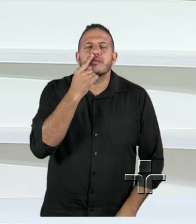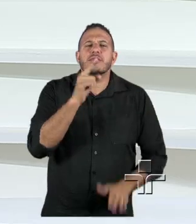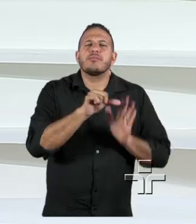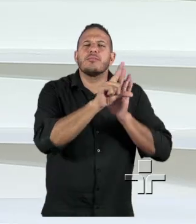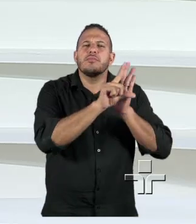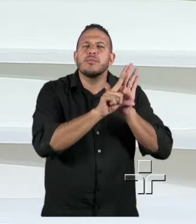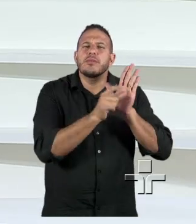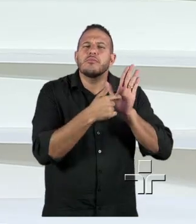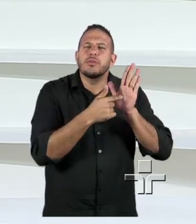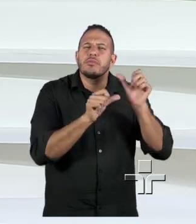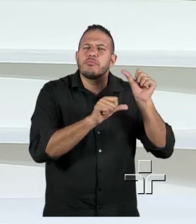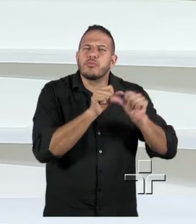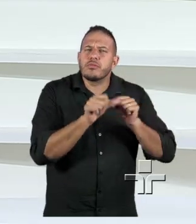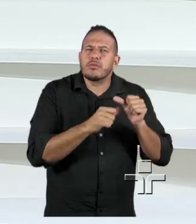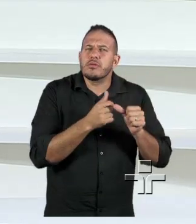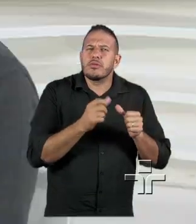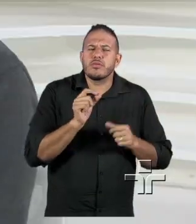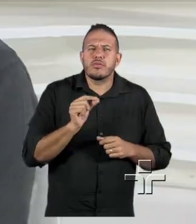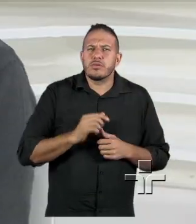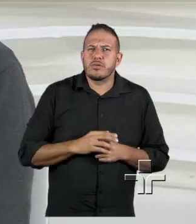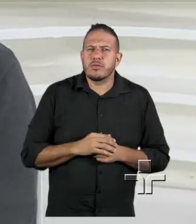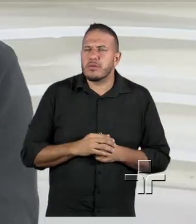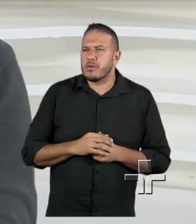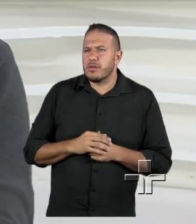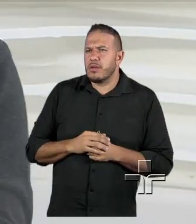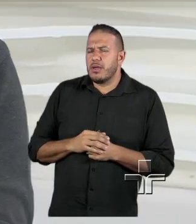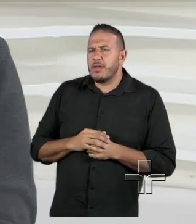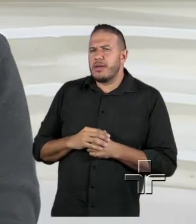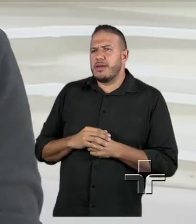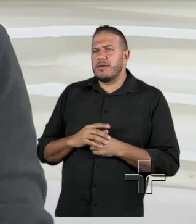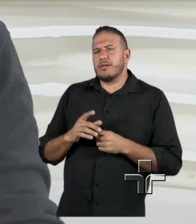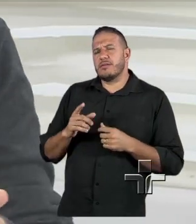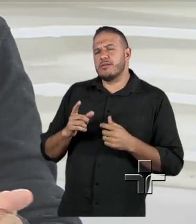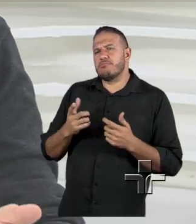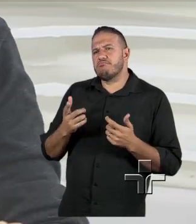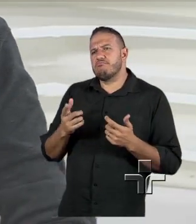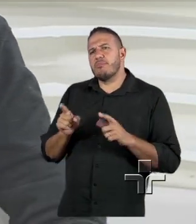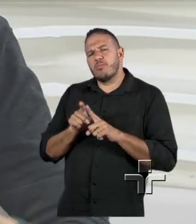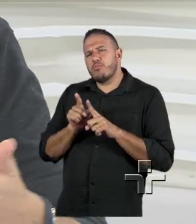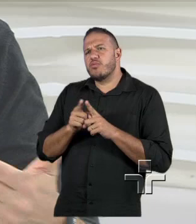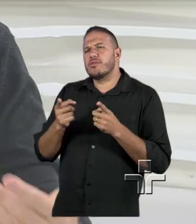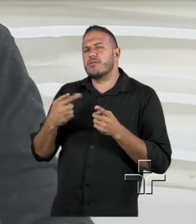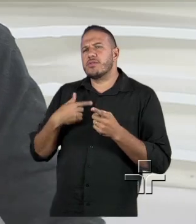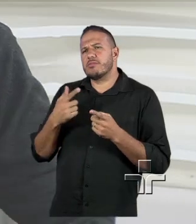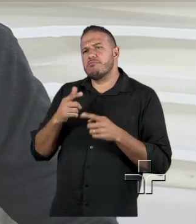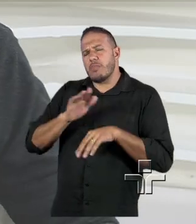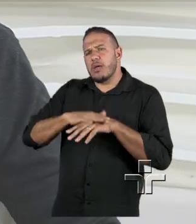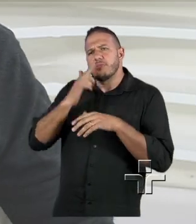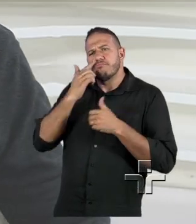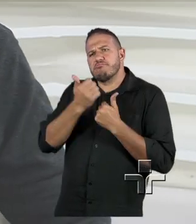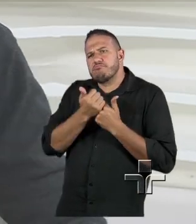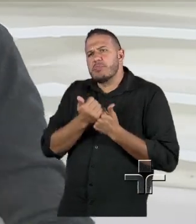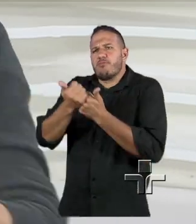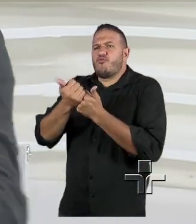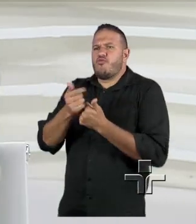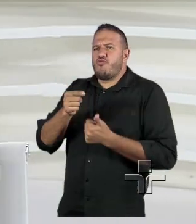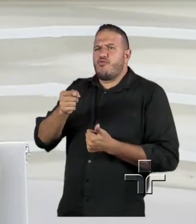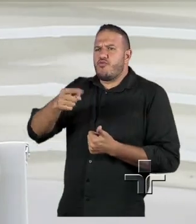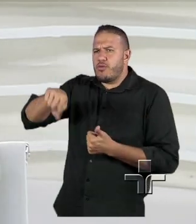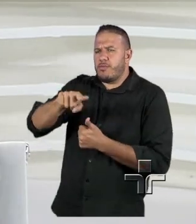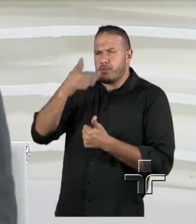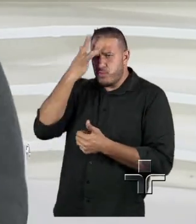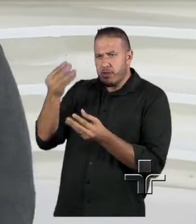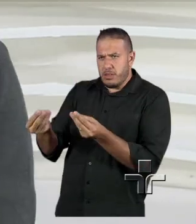legislação que você acha que tem para... Veja, é a questão de dar um pouco mais de apoio, né, para quem